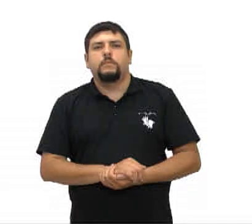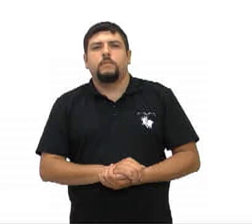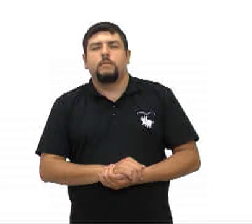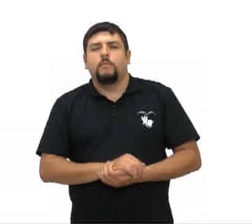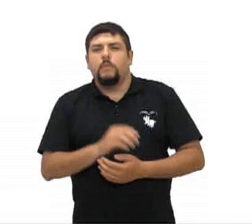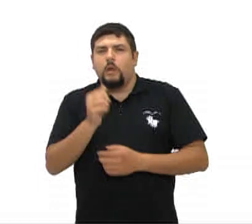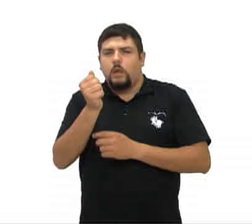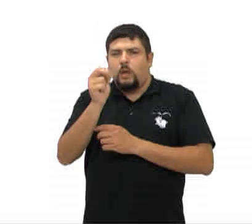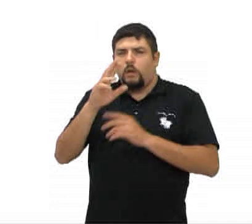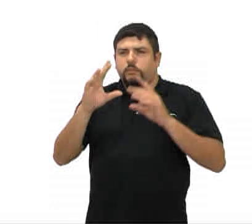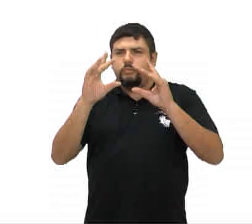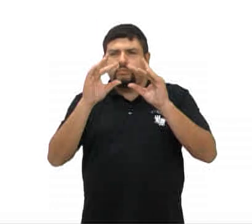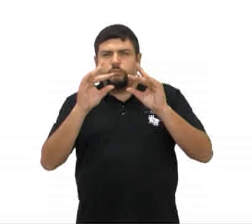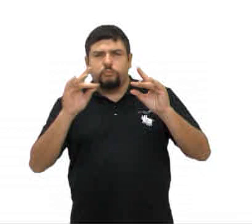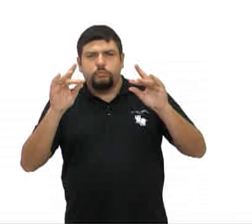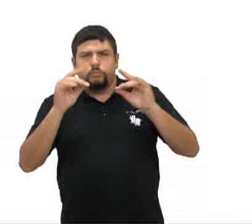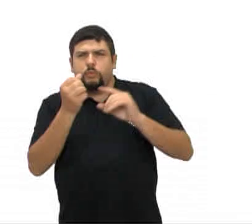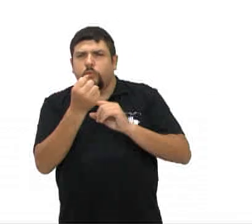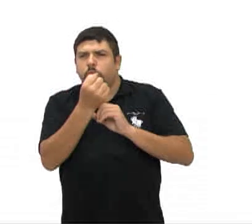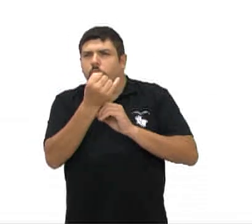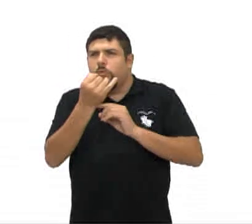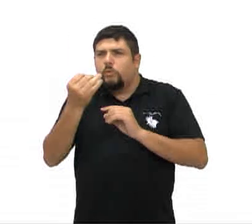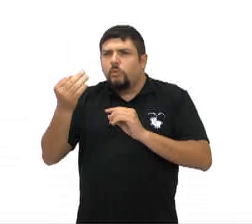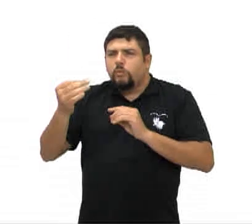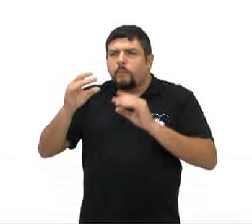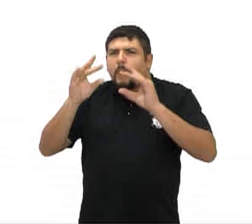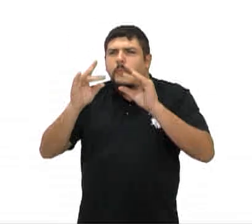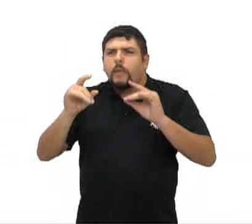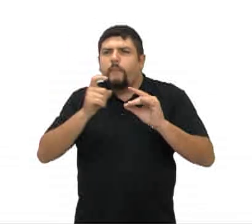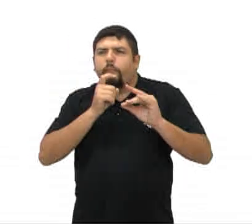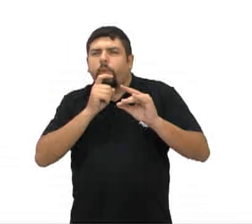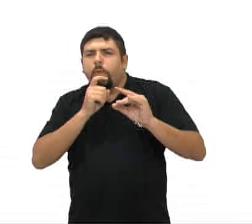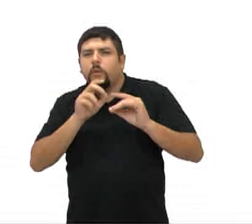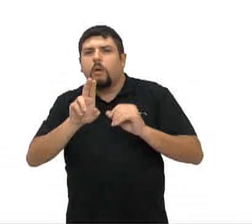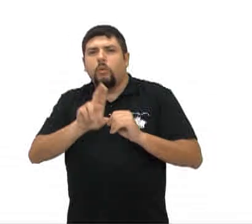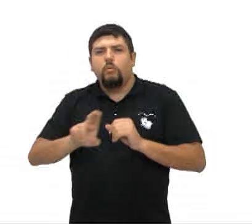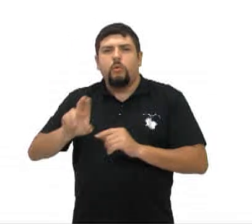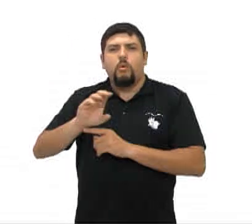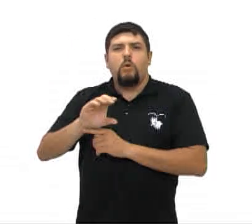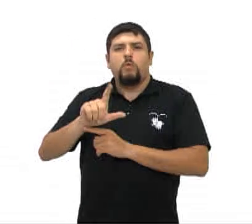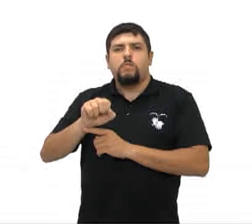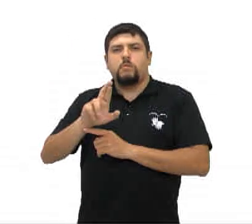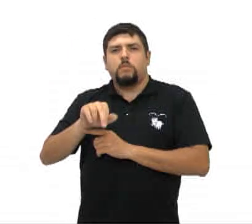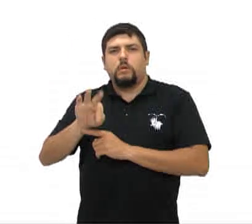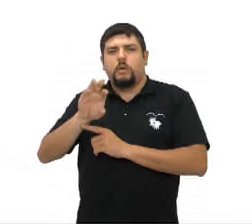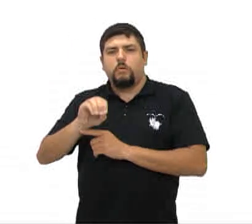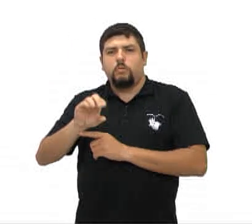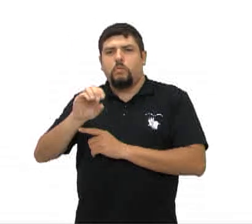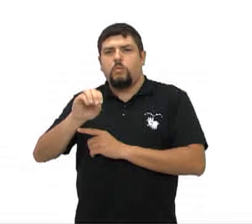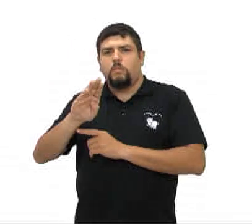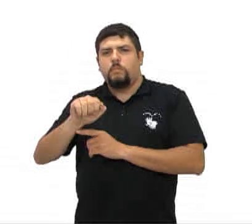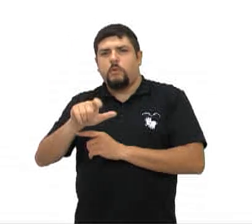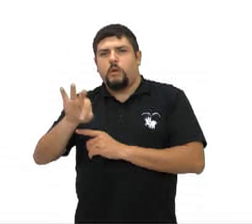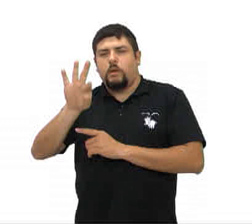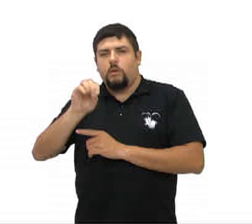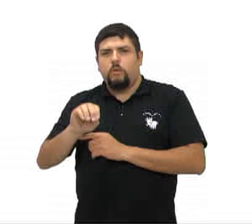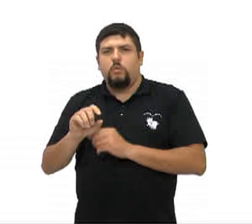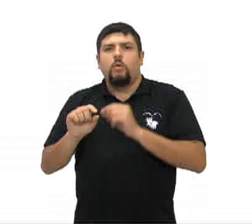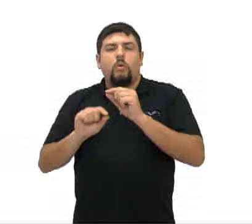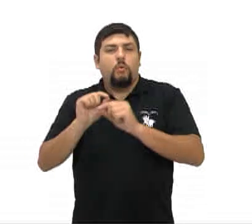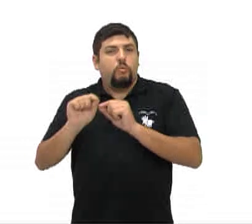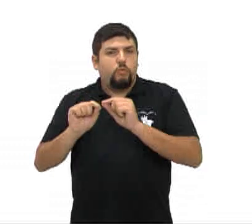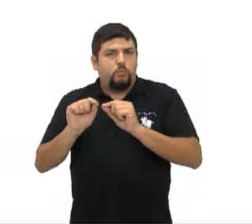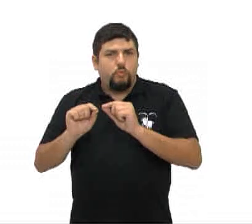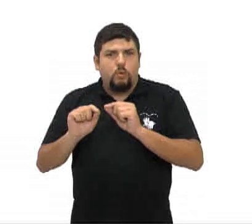ar, pode-se usar uma substância chamada cloreto de cobalto, que possui uma propriedade especial, mudar de